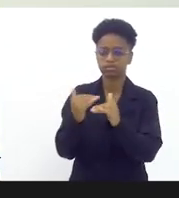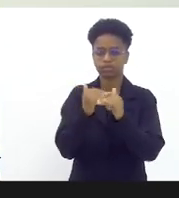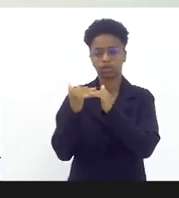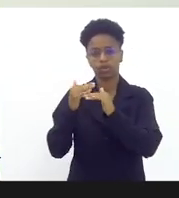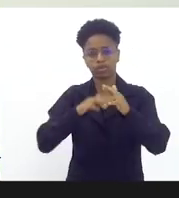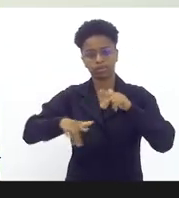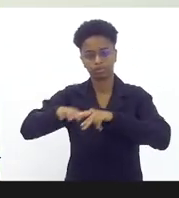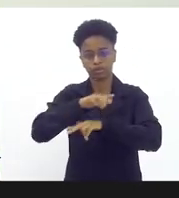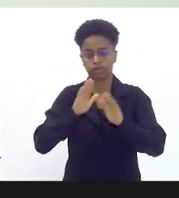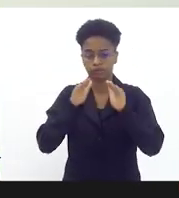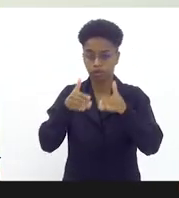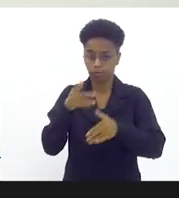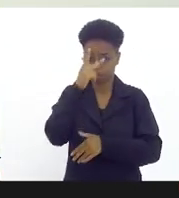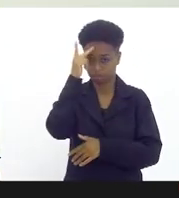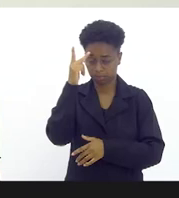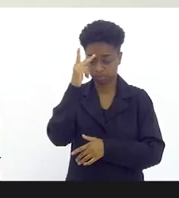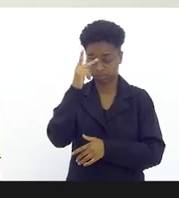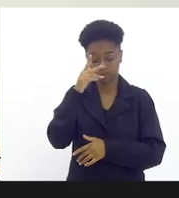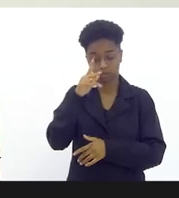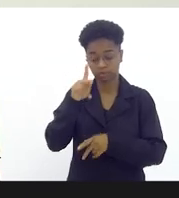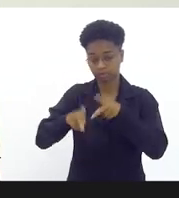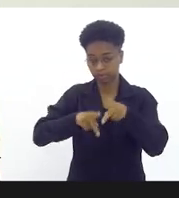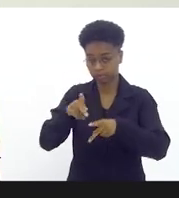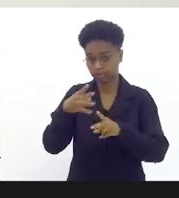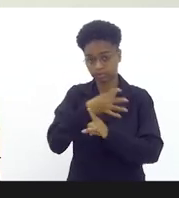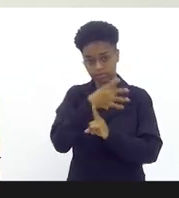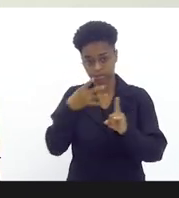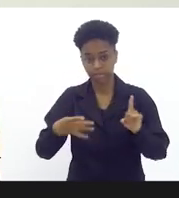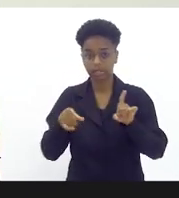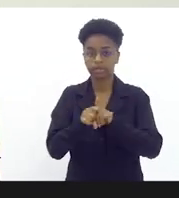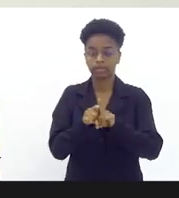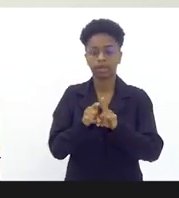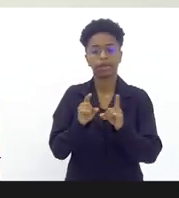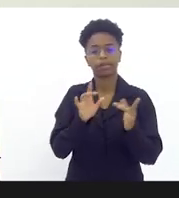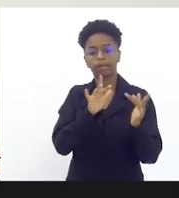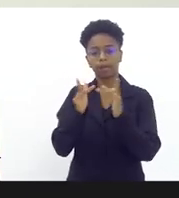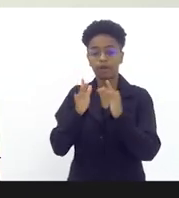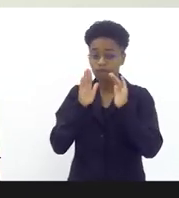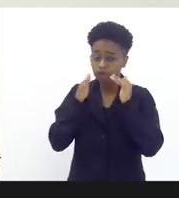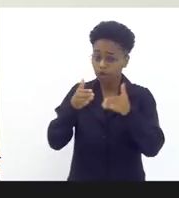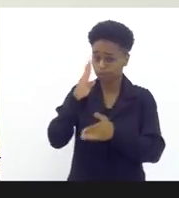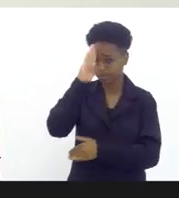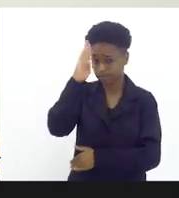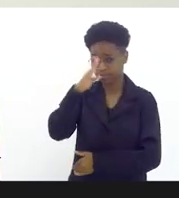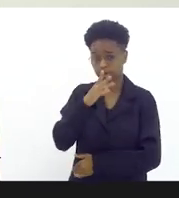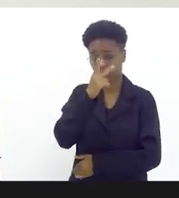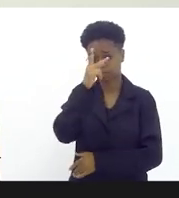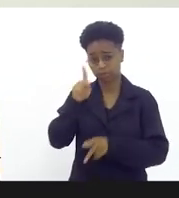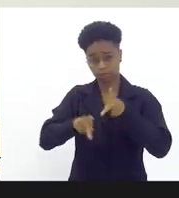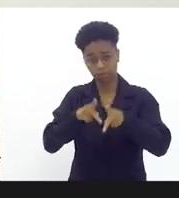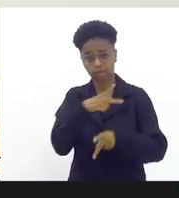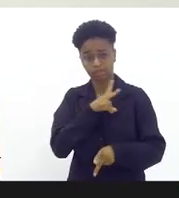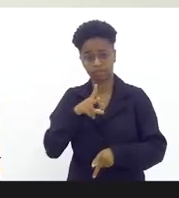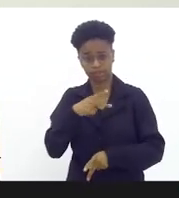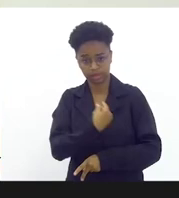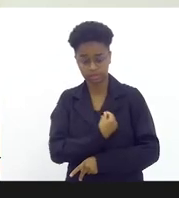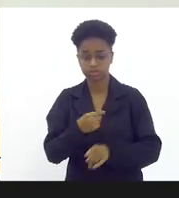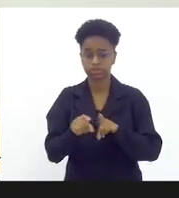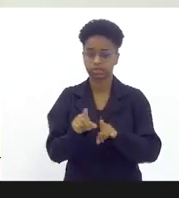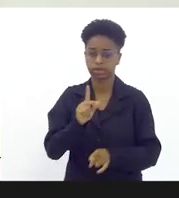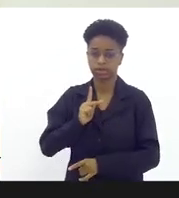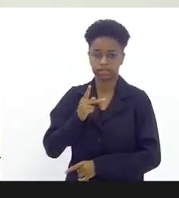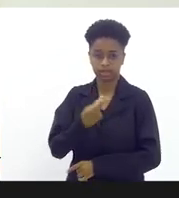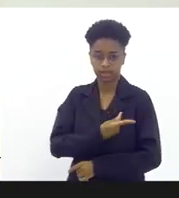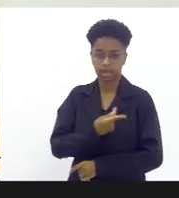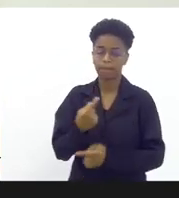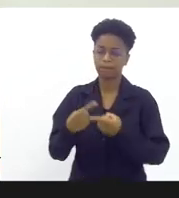população LGBTQIA+, e aí com foco particular específico, né, na população trans e travesti, que sabemos, né, que reúne, né,